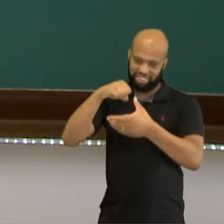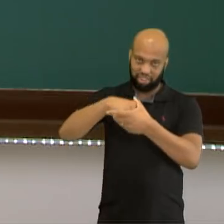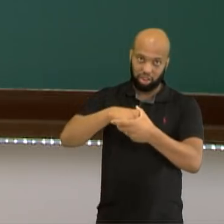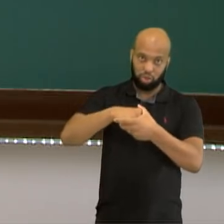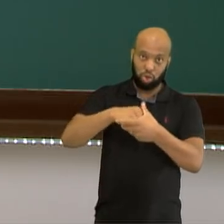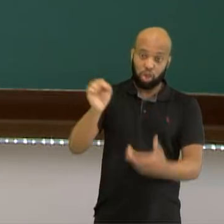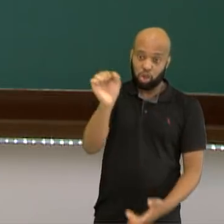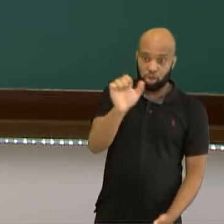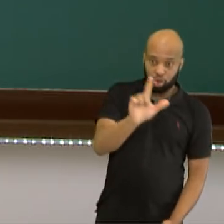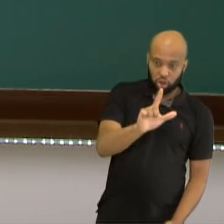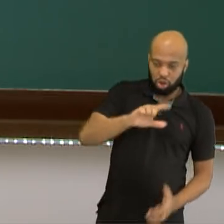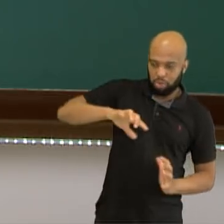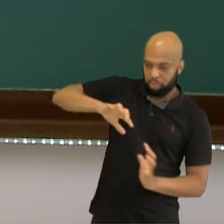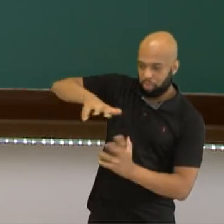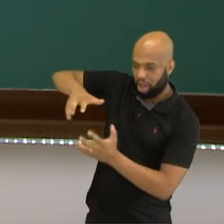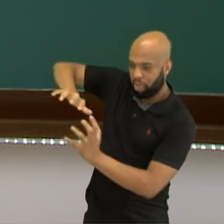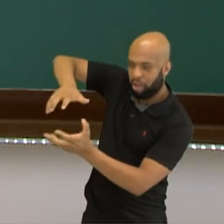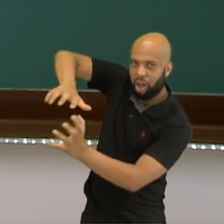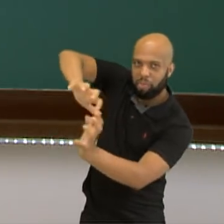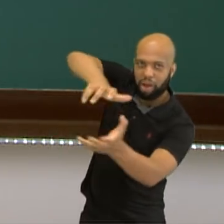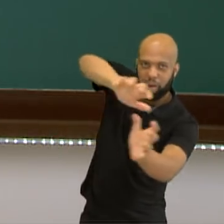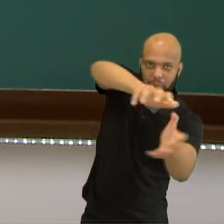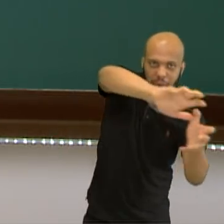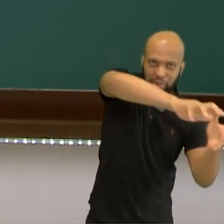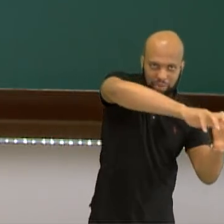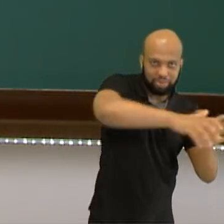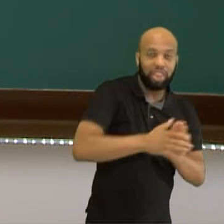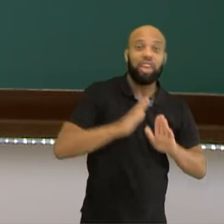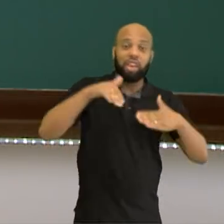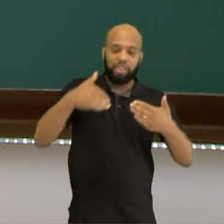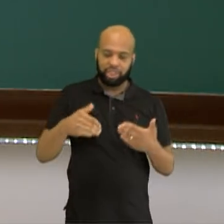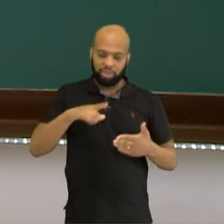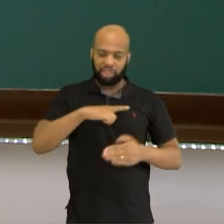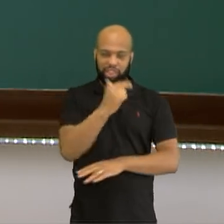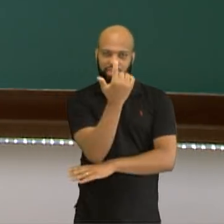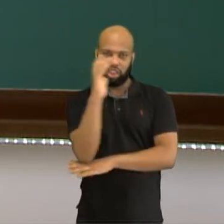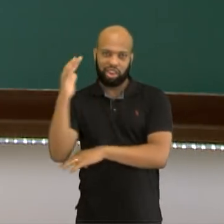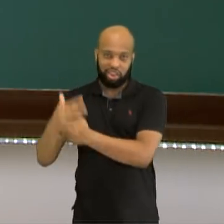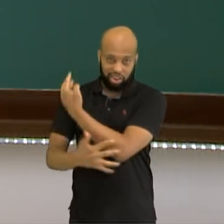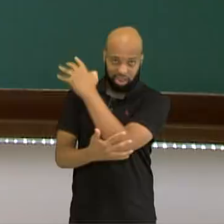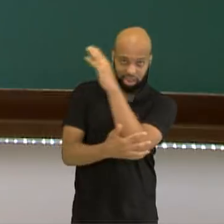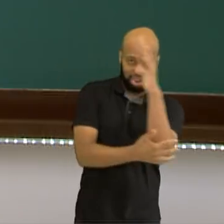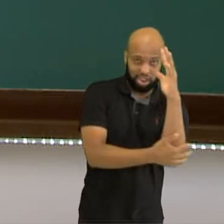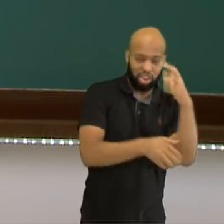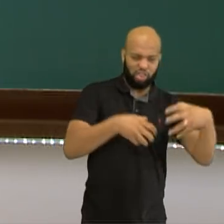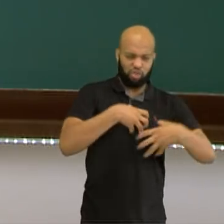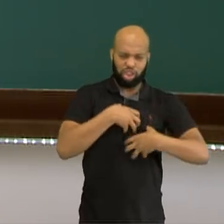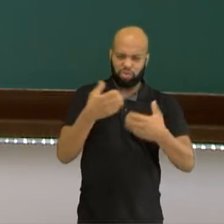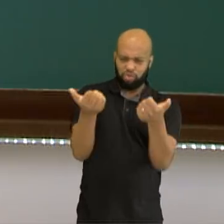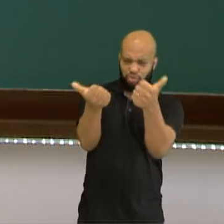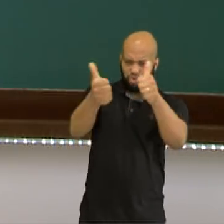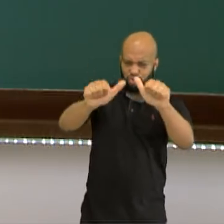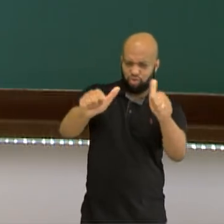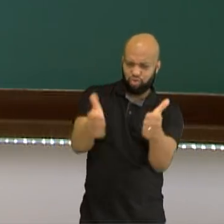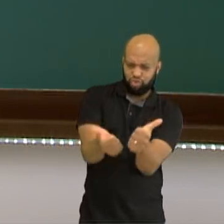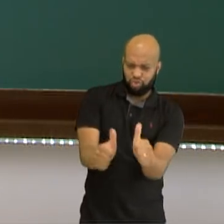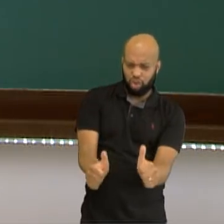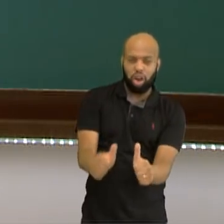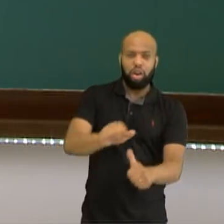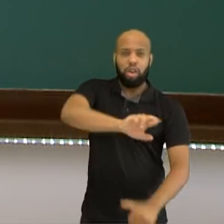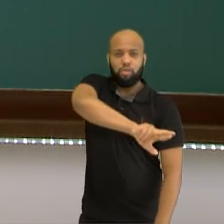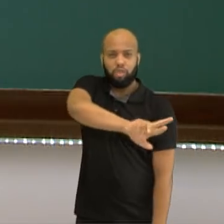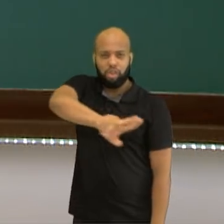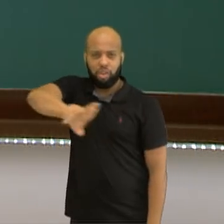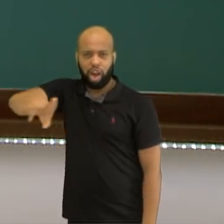perguntei, no início assim, na natureza encontramos várias formas. Embora não seja uma pergunta, é uma afirmação. Você já percebeu